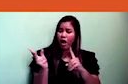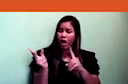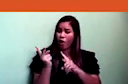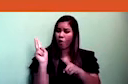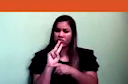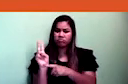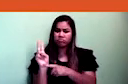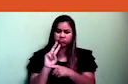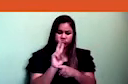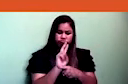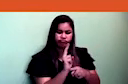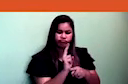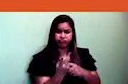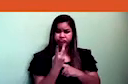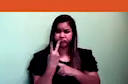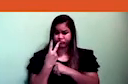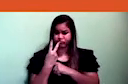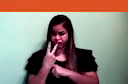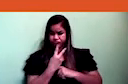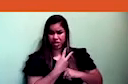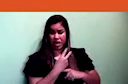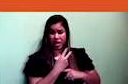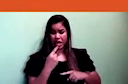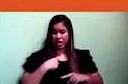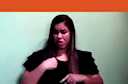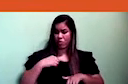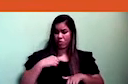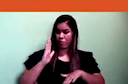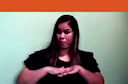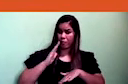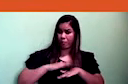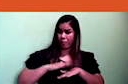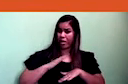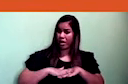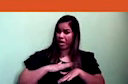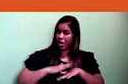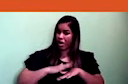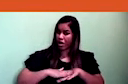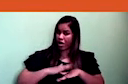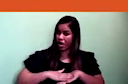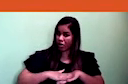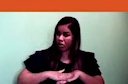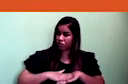sobre tudo que você realmente está